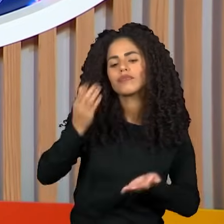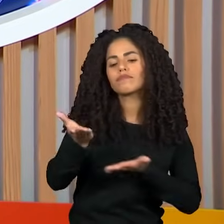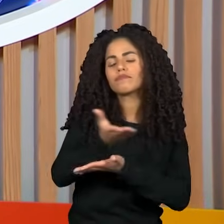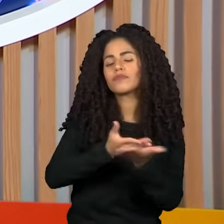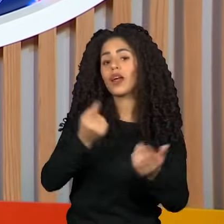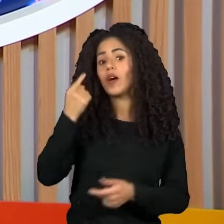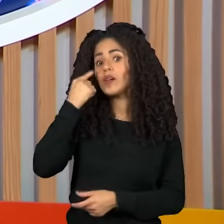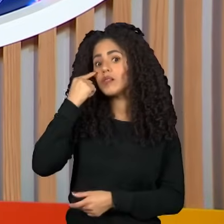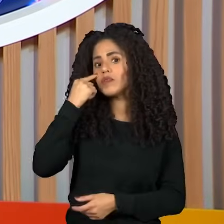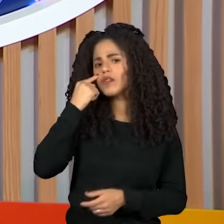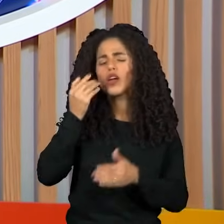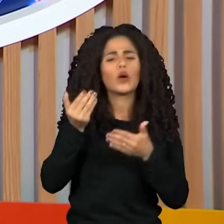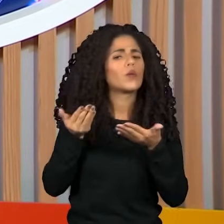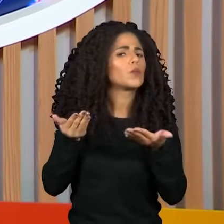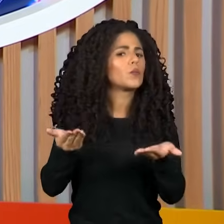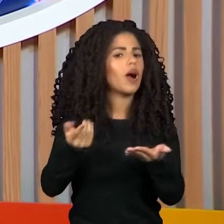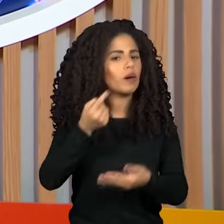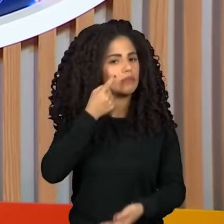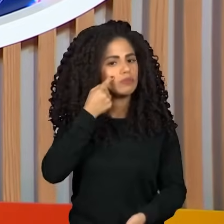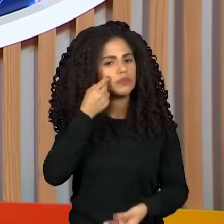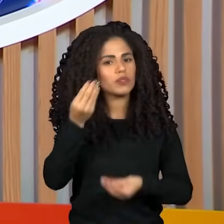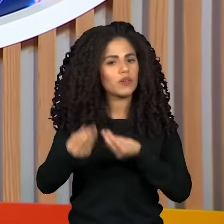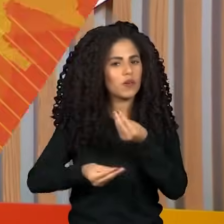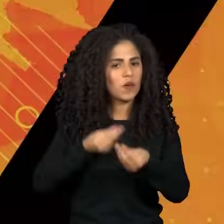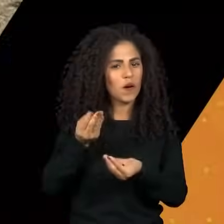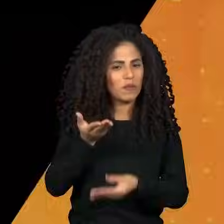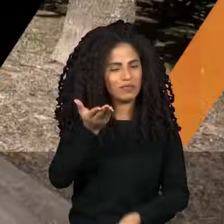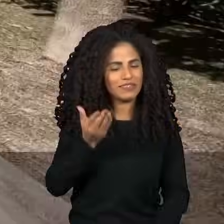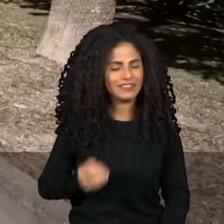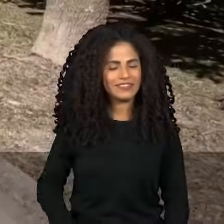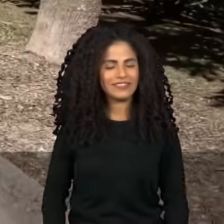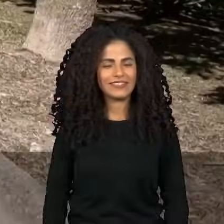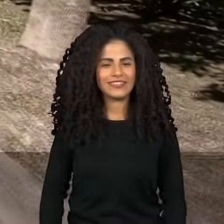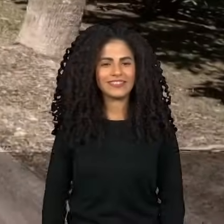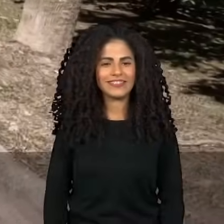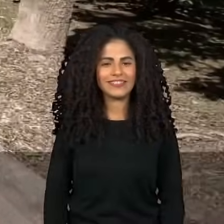para saber qual é. Dá uma olhada no Denga Love.